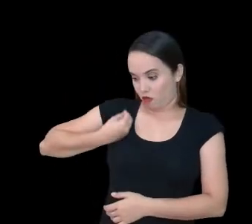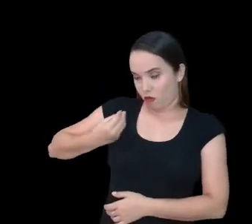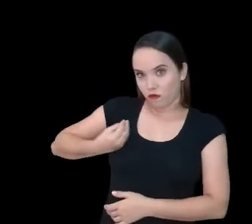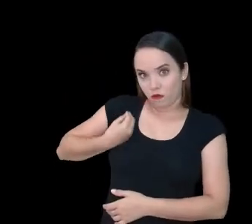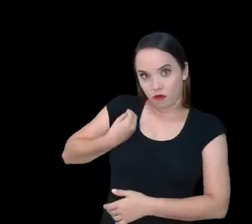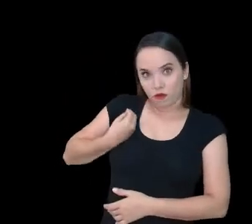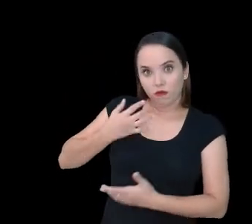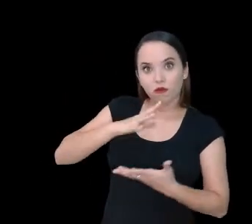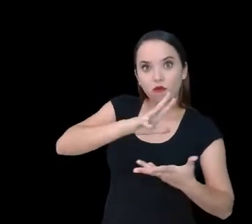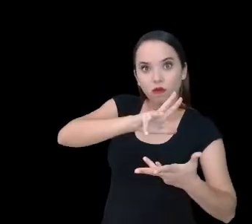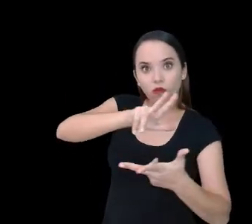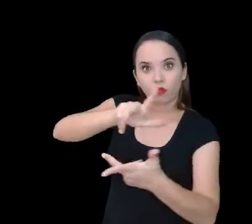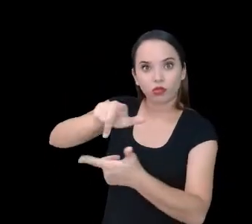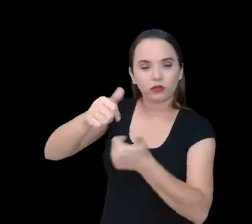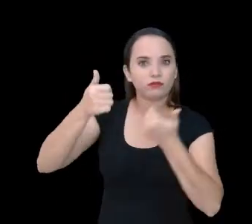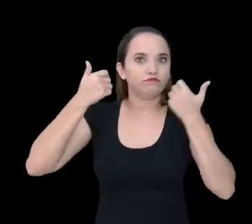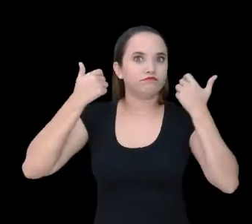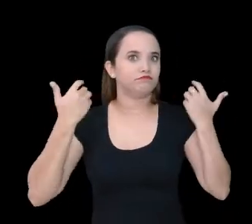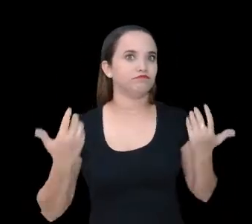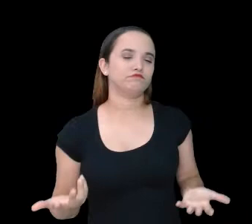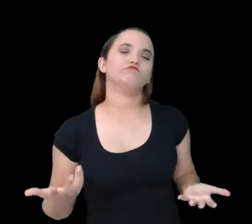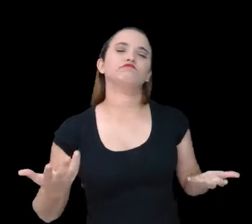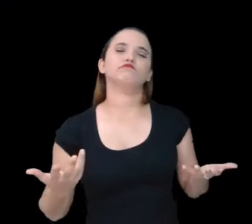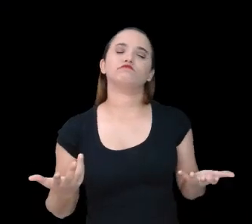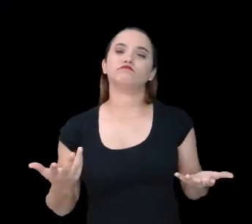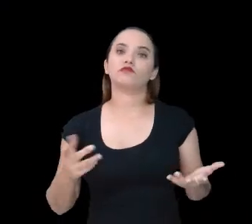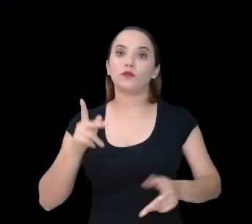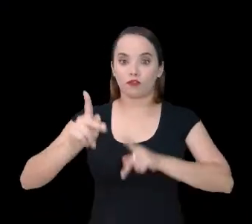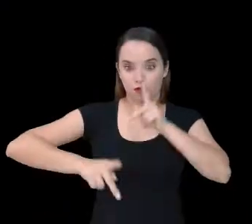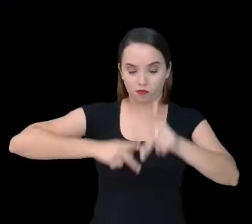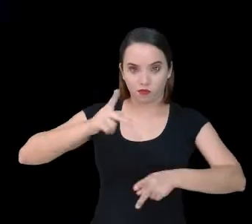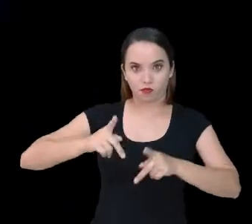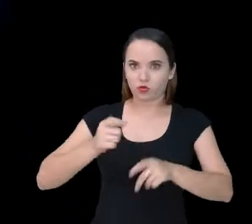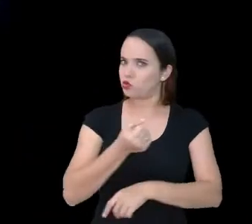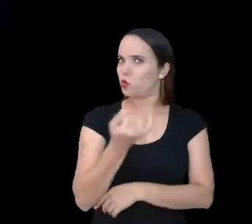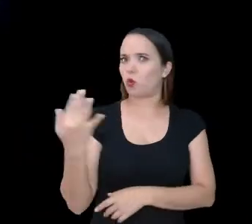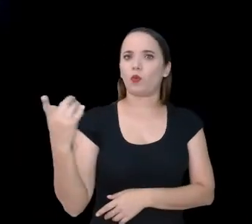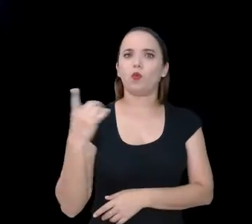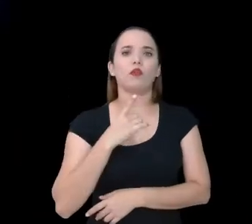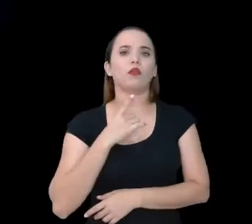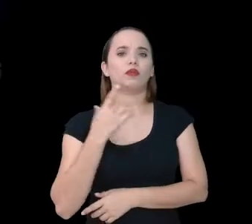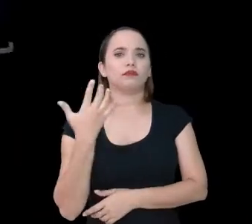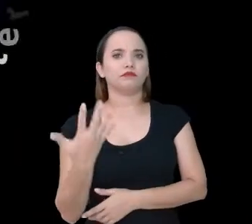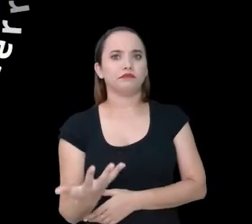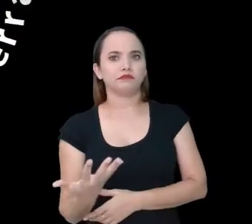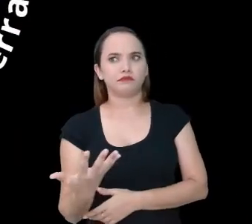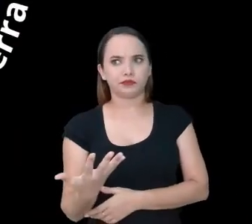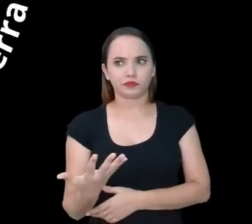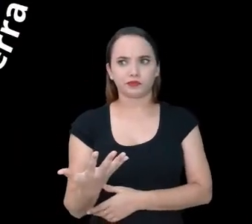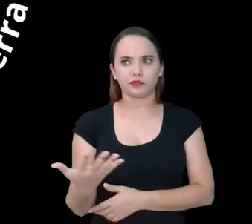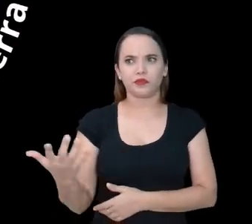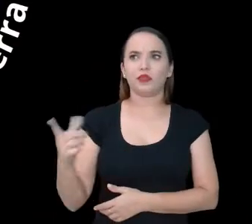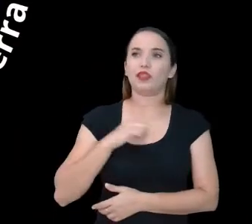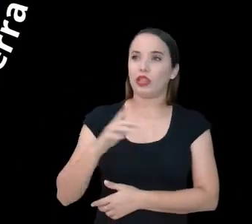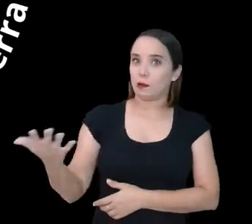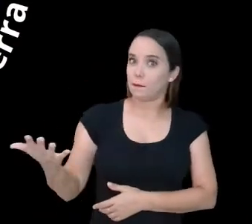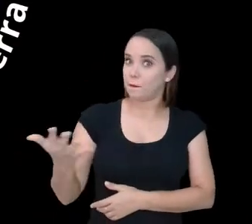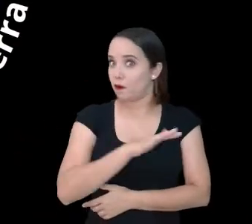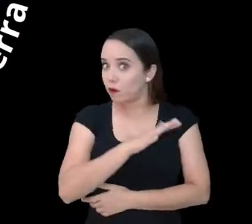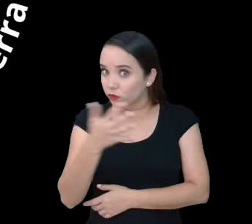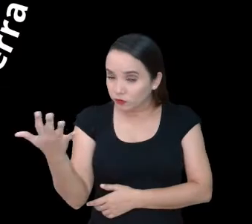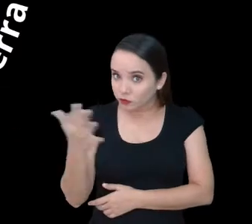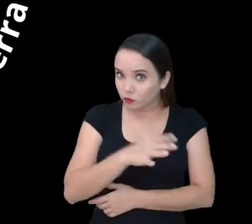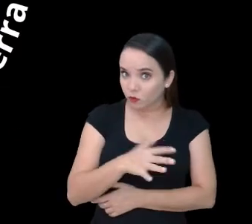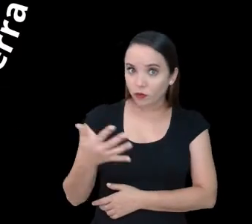a população de pessoas que vivem no nosso planeta Terra. A gente tem um número aproximado